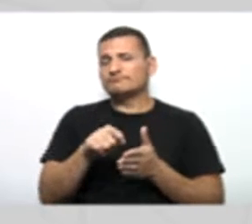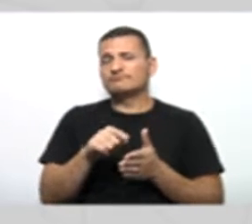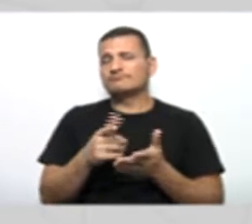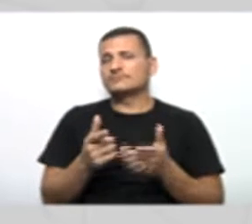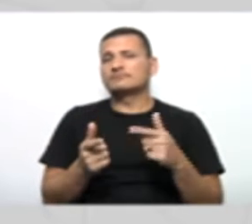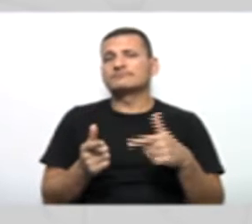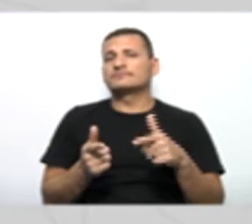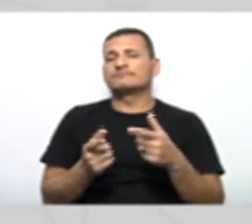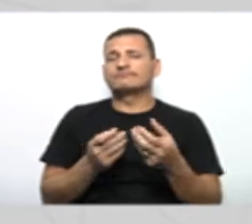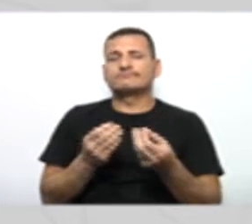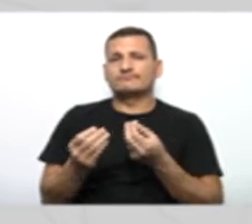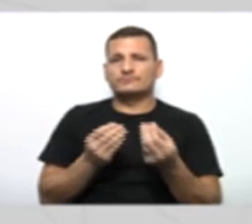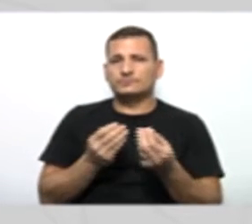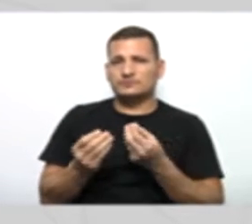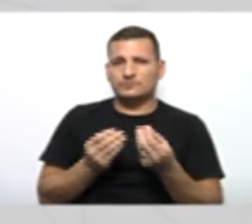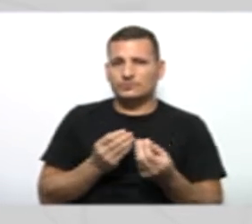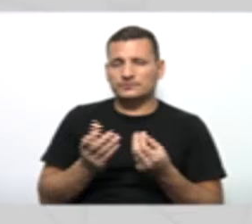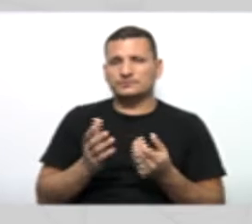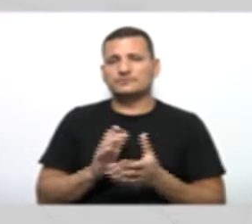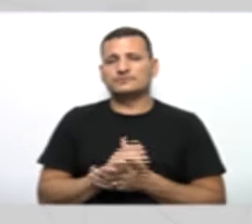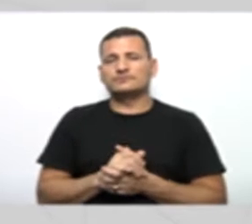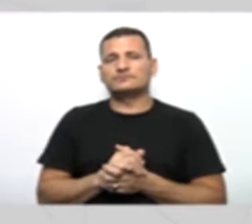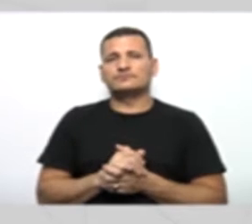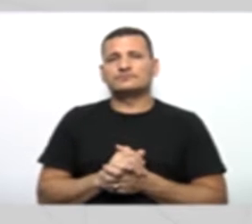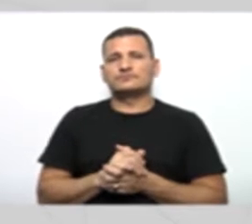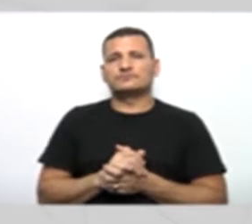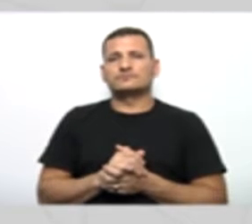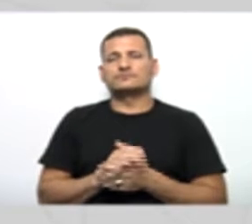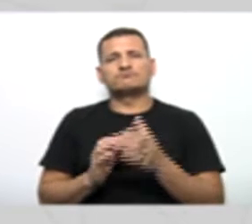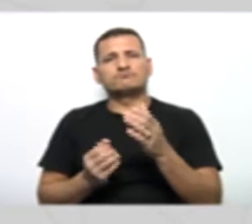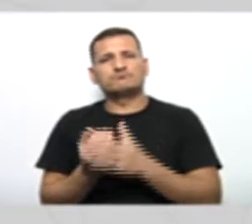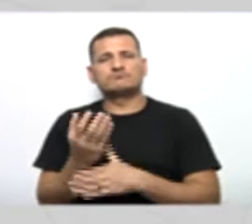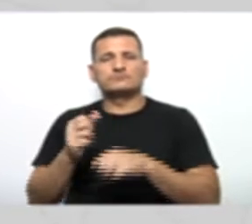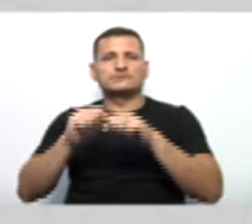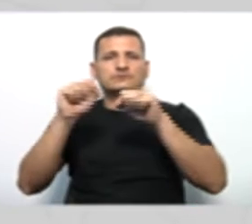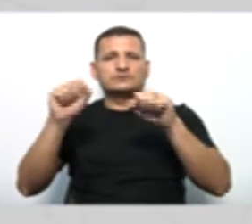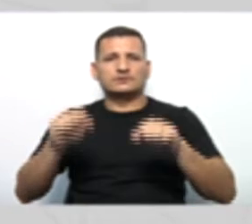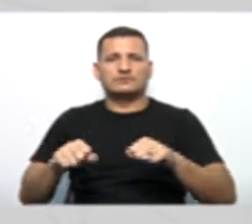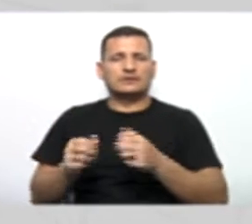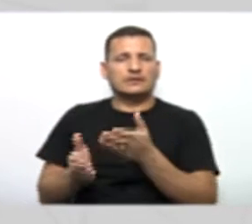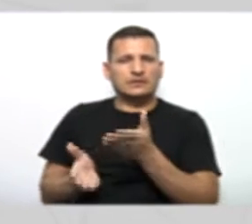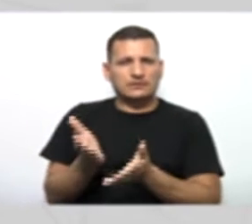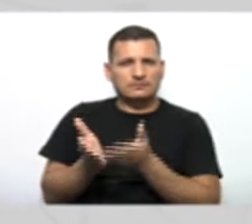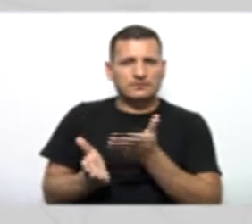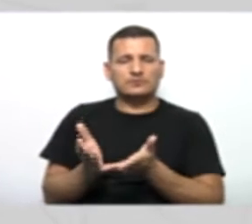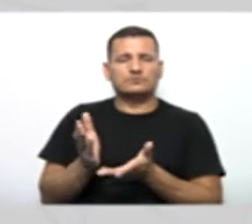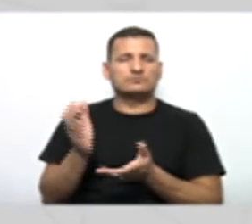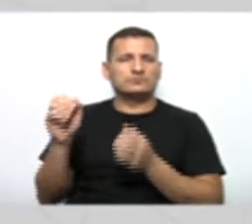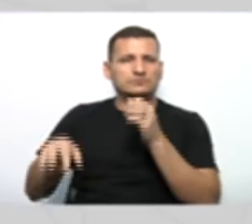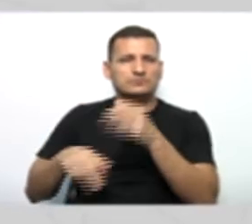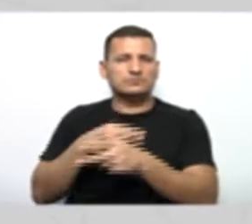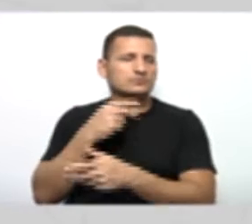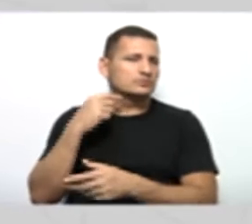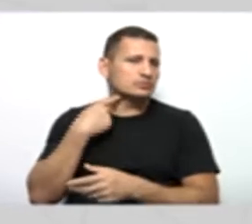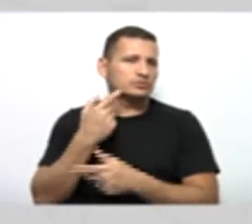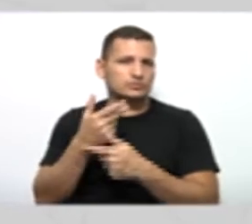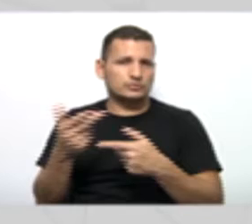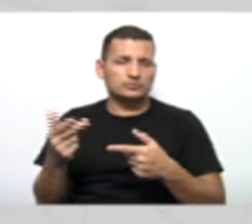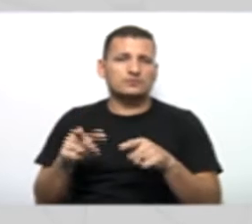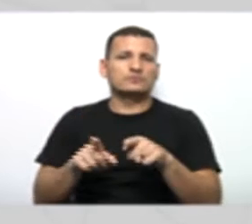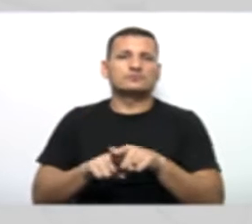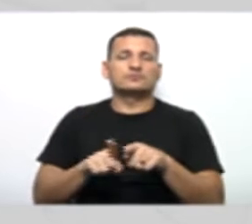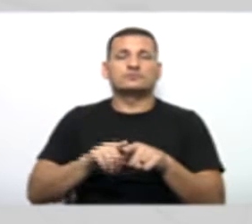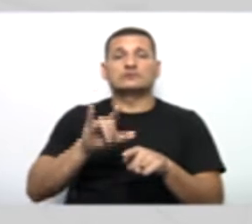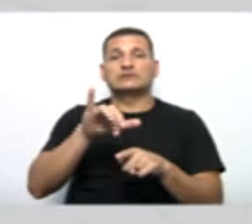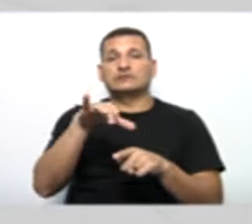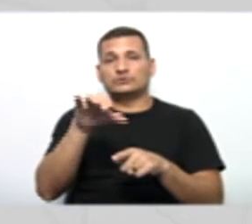ter condições de implantar sistema para tratamento de resíduos, ter condições de recolher o seu lixo a